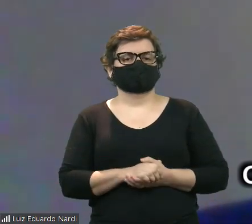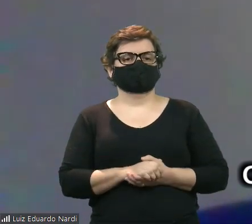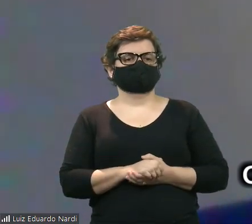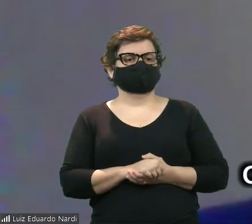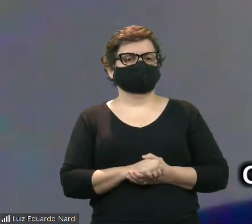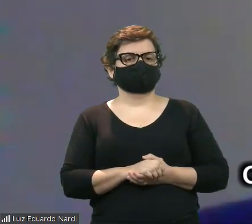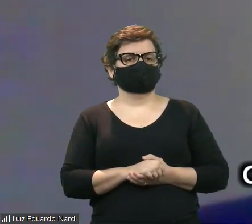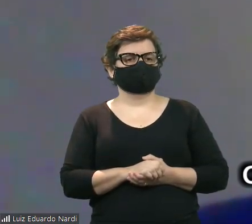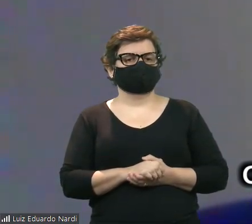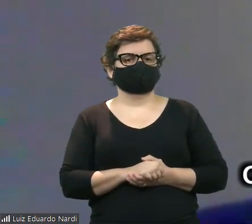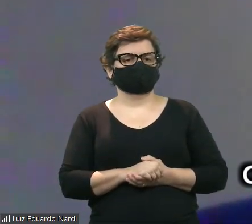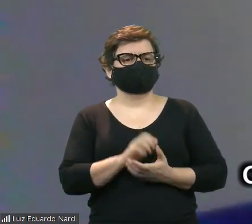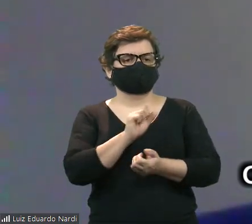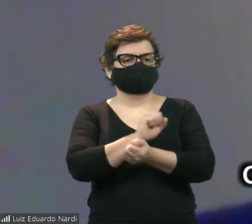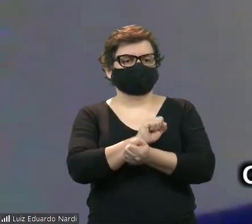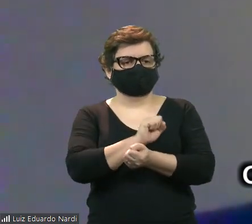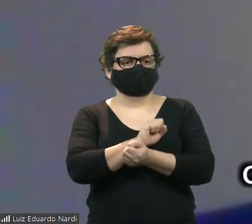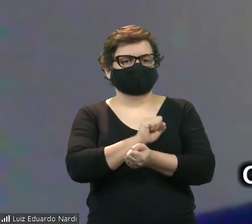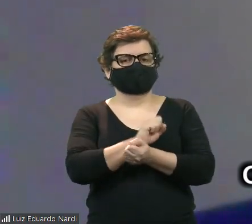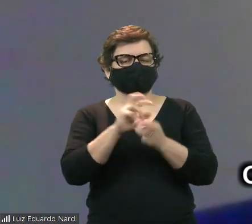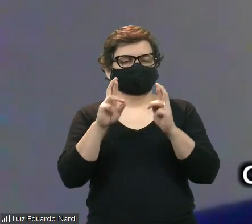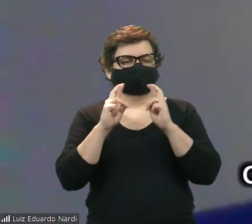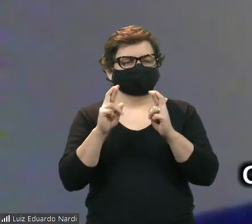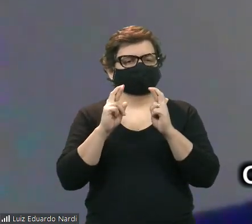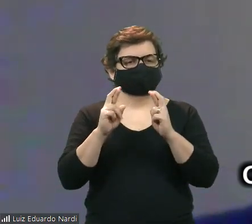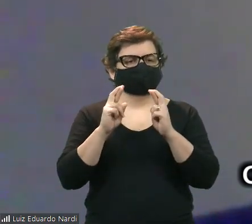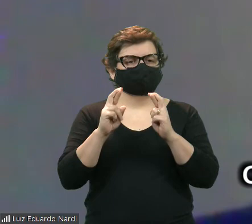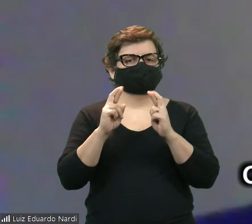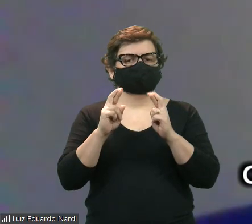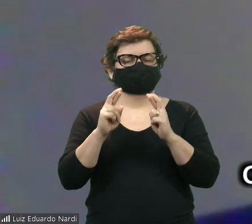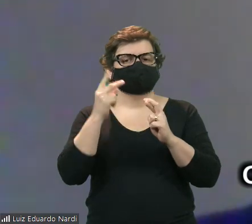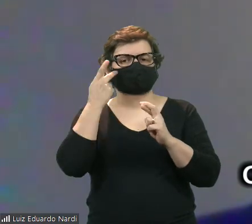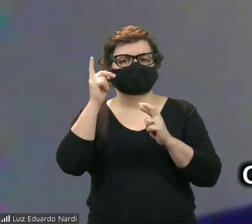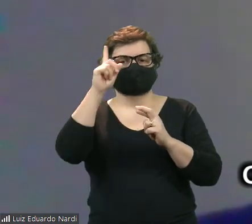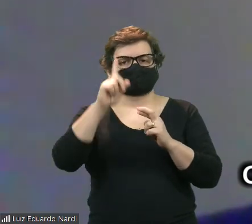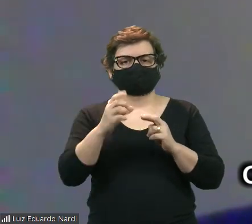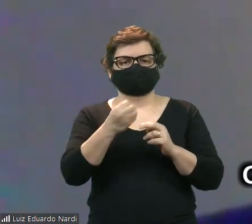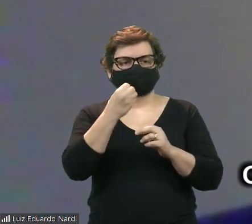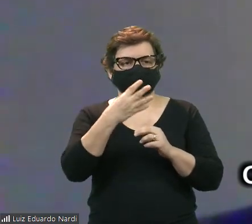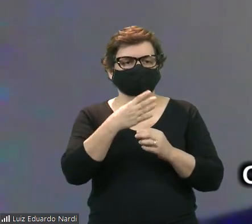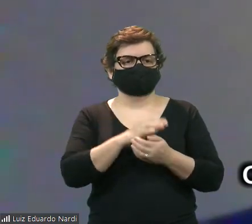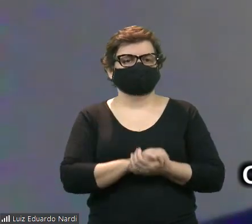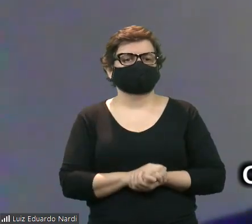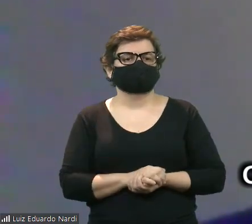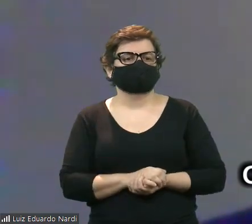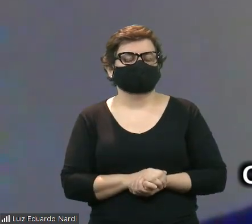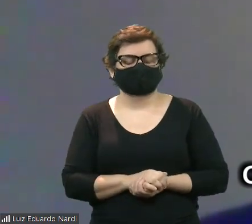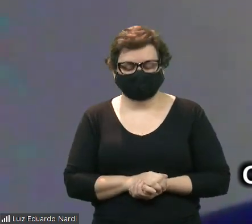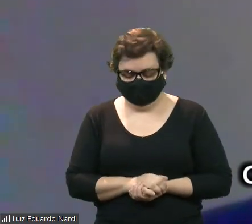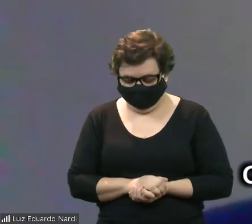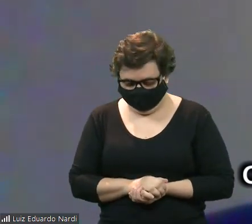fico aguardando o desfecho de estudo e torço para que seja favorável, é claro.